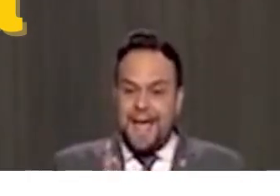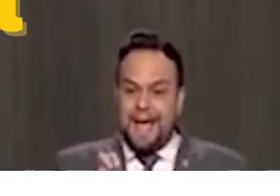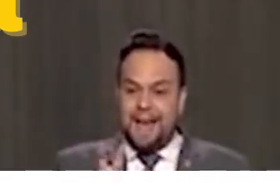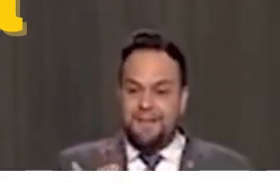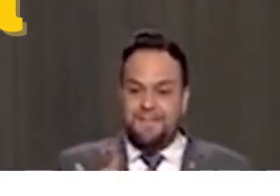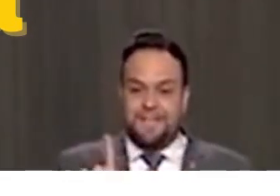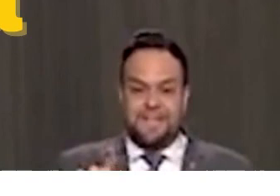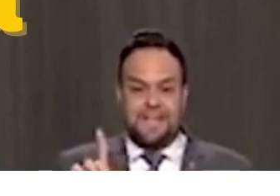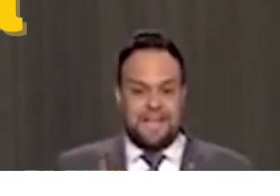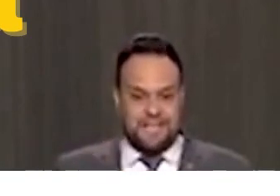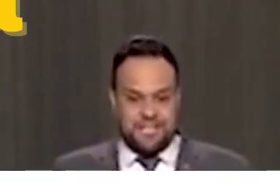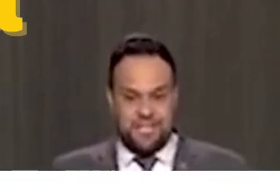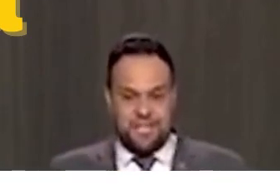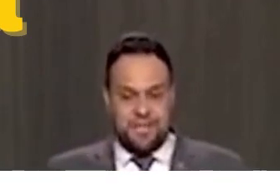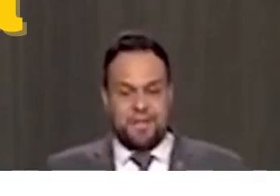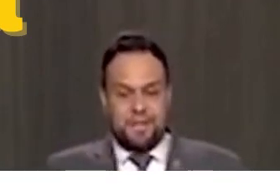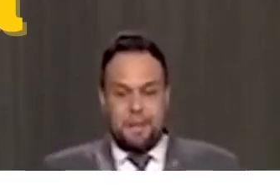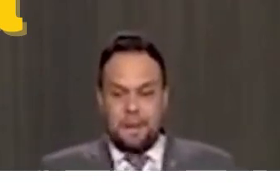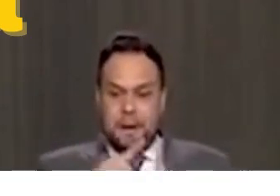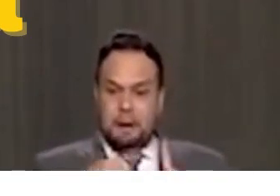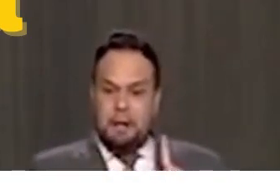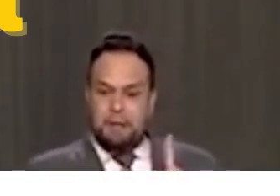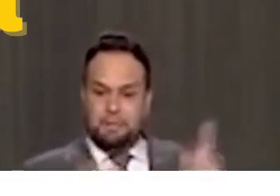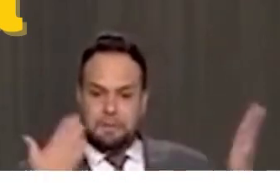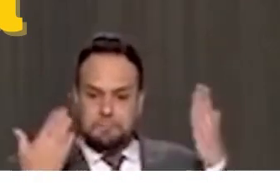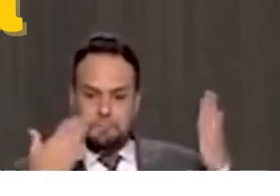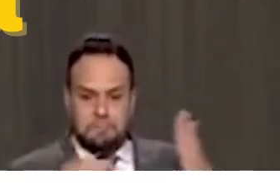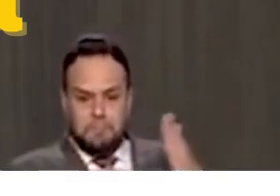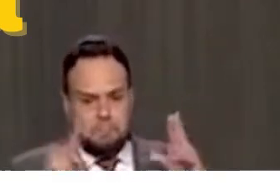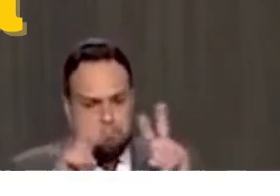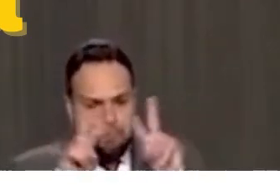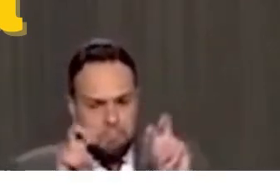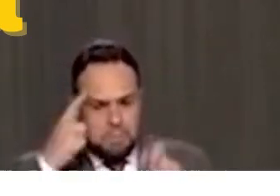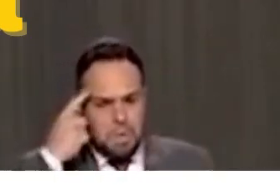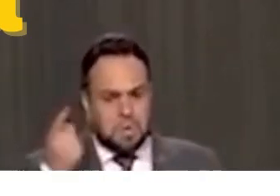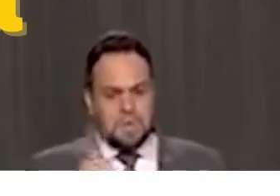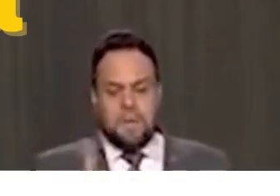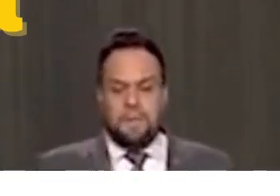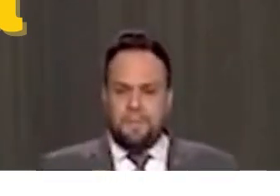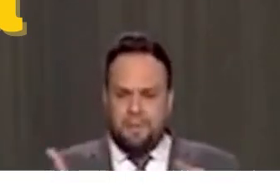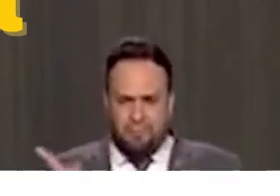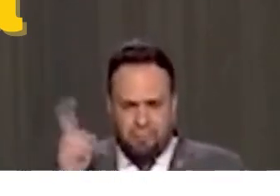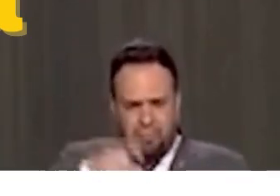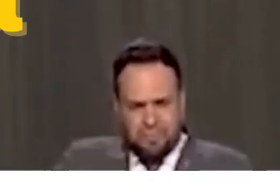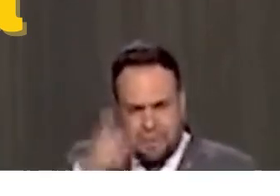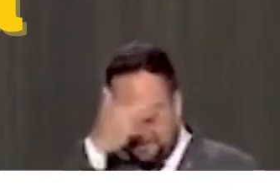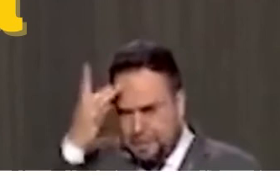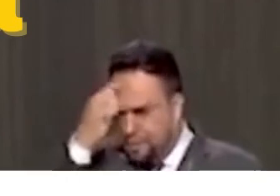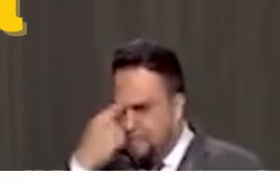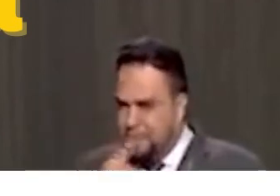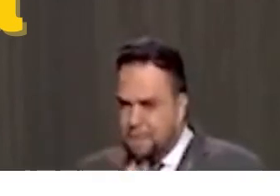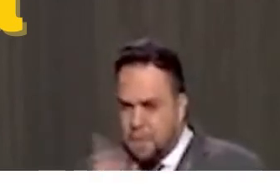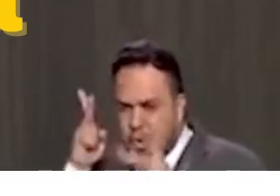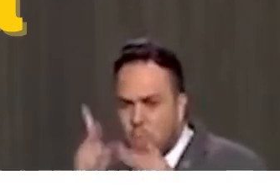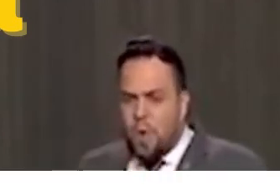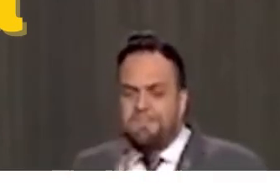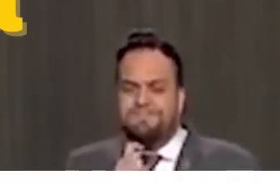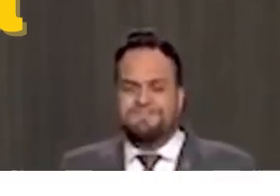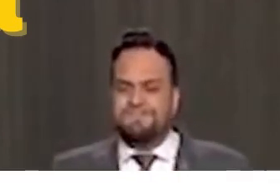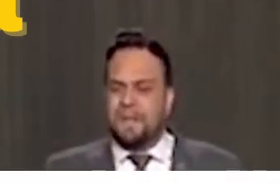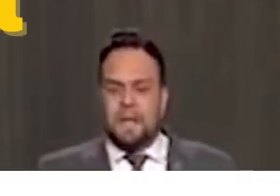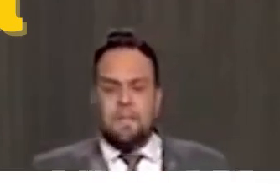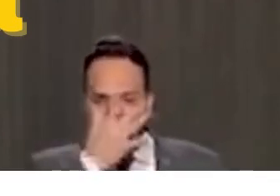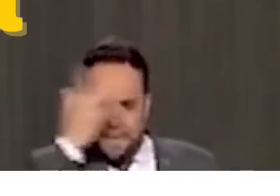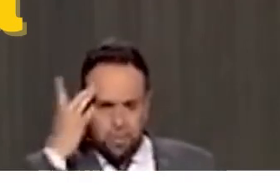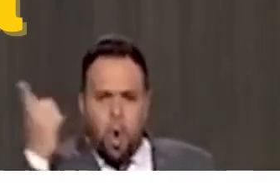lá. Então, esse perfil de gente que tinha no passado não pode voltar aqui no comando do nosso Brasil. E nós temos gente, capacidade